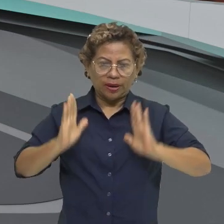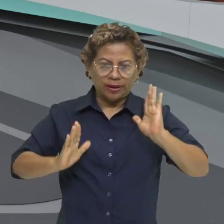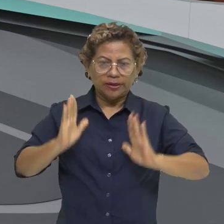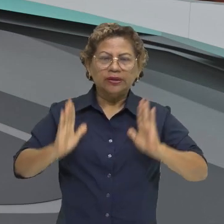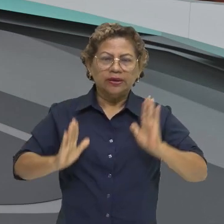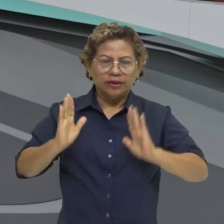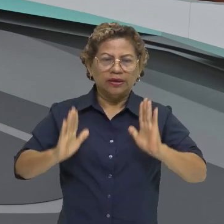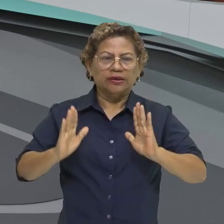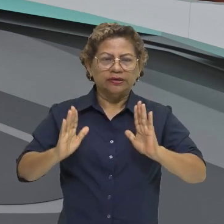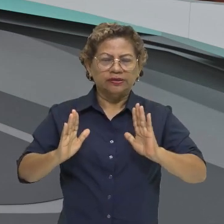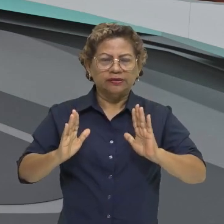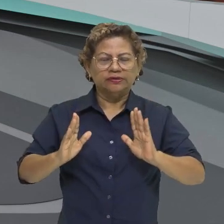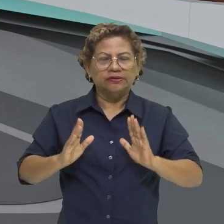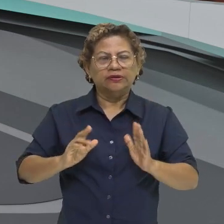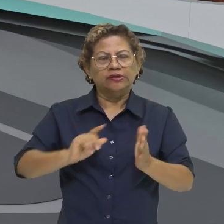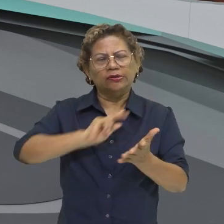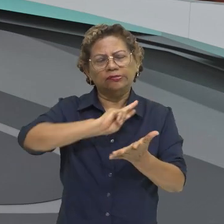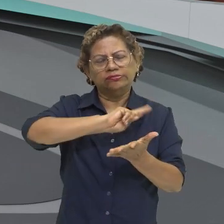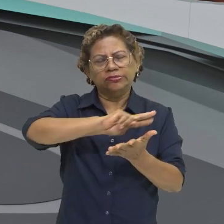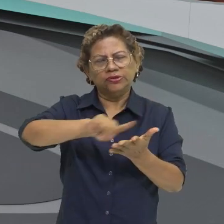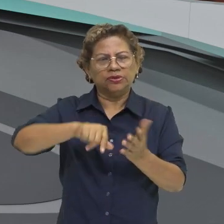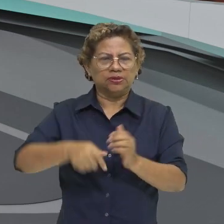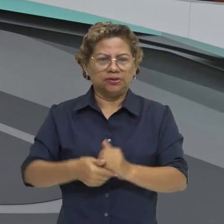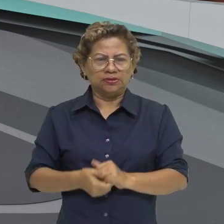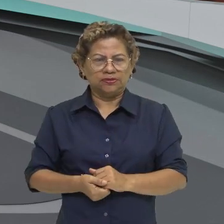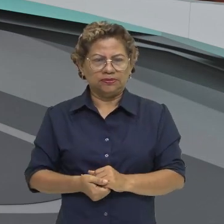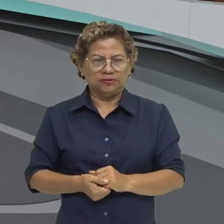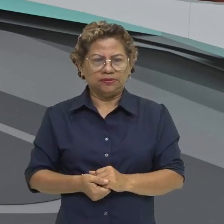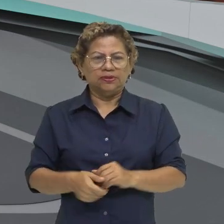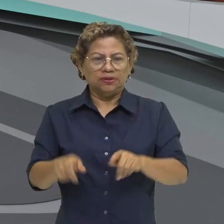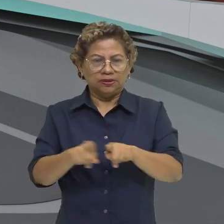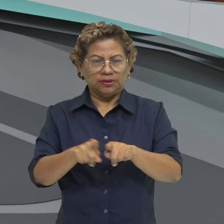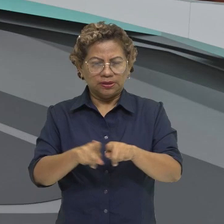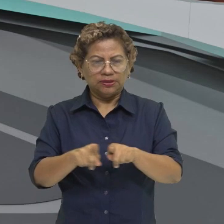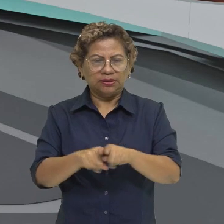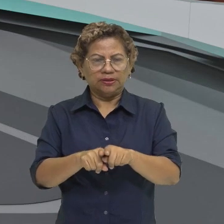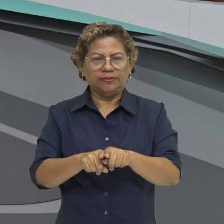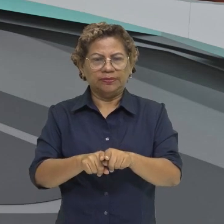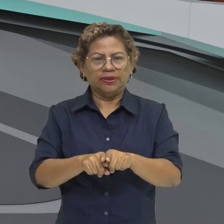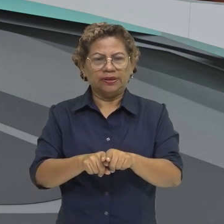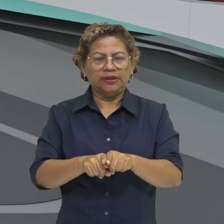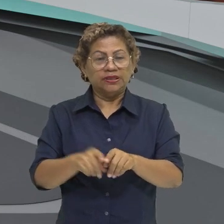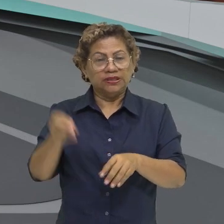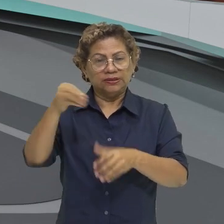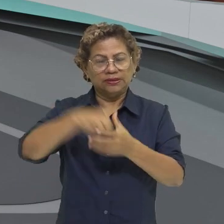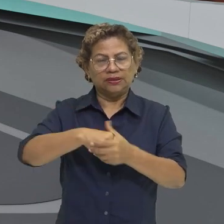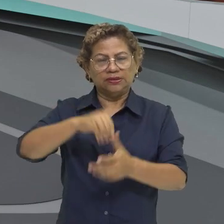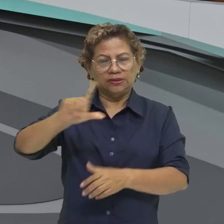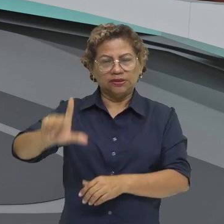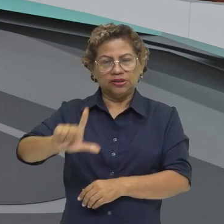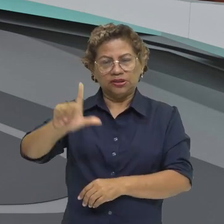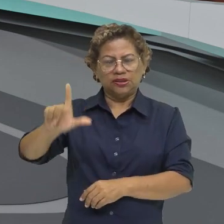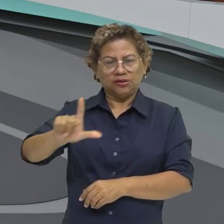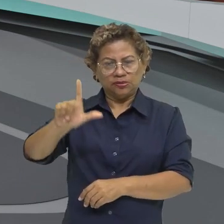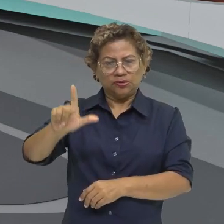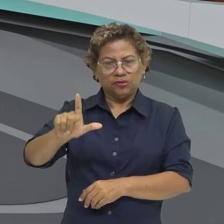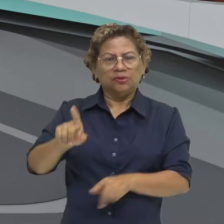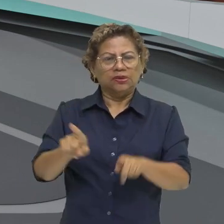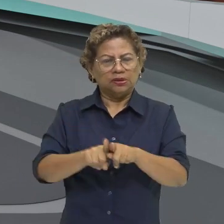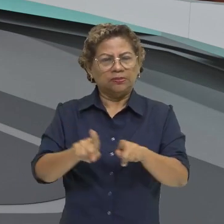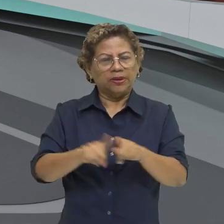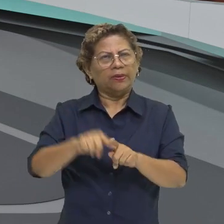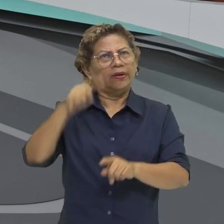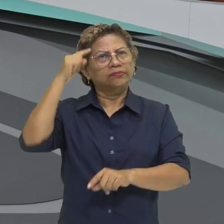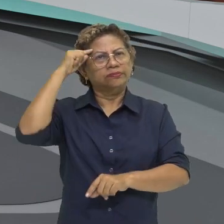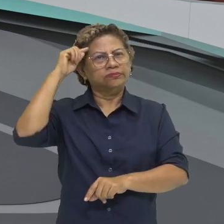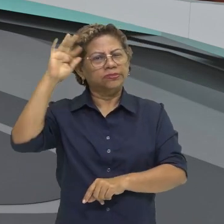e etc. Então, essa definição também se aplica à literatura. Quando se pensa em literatura, também se pode